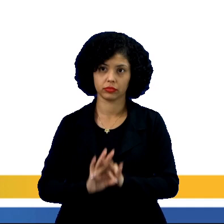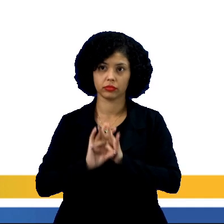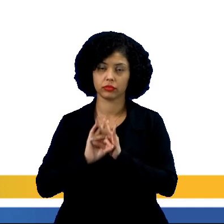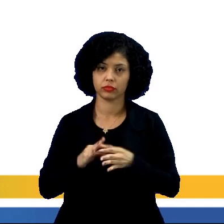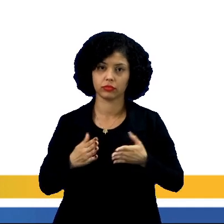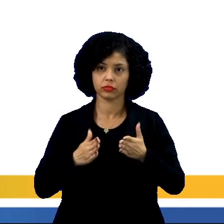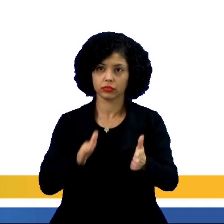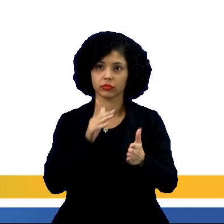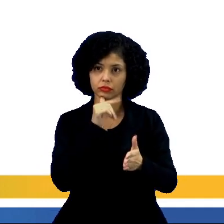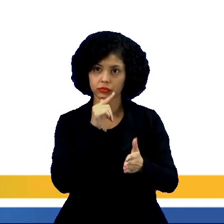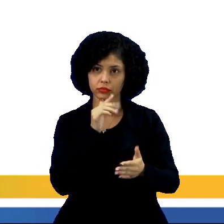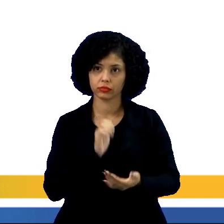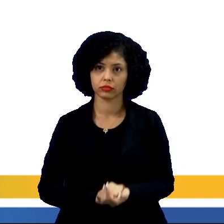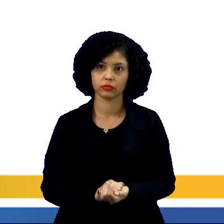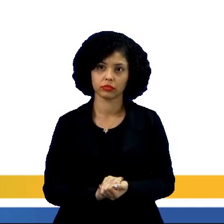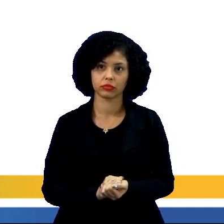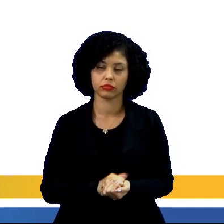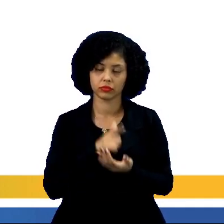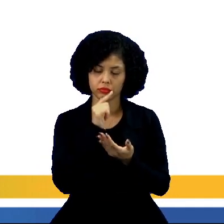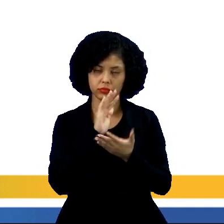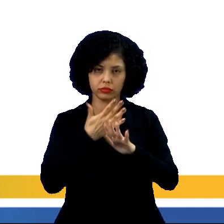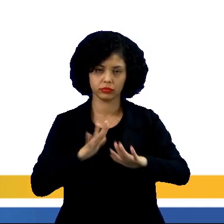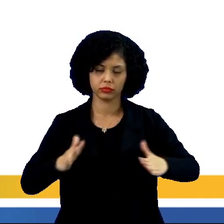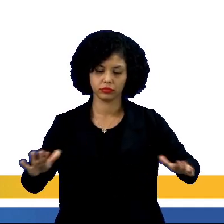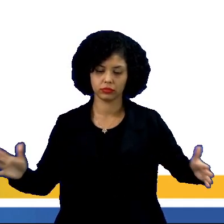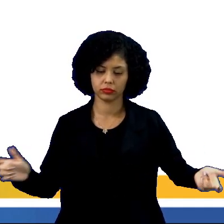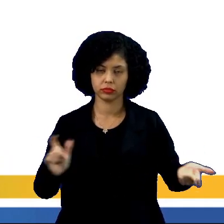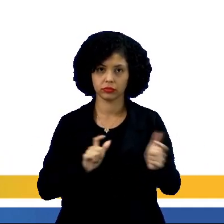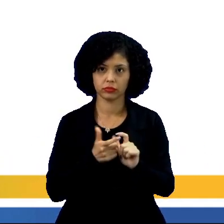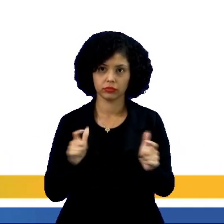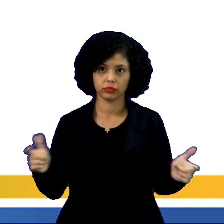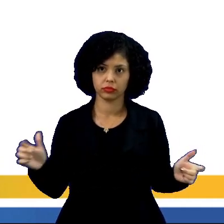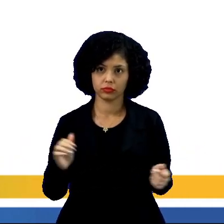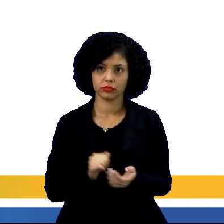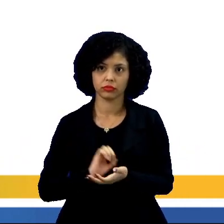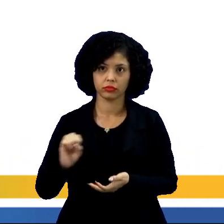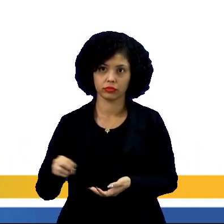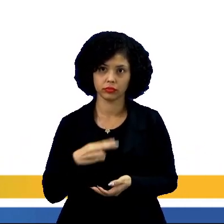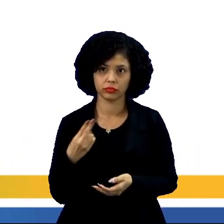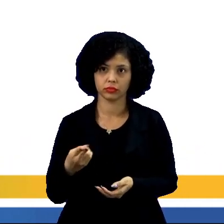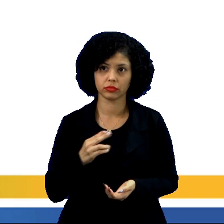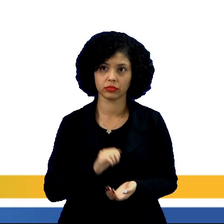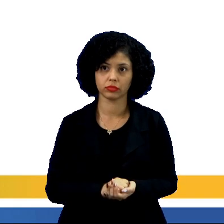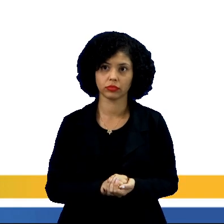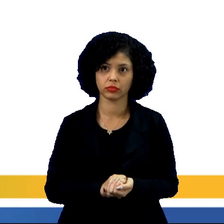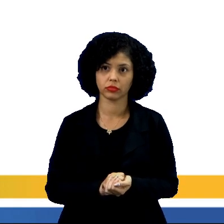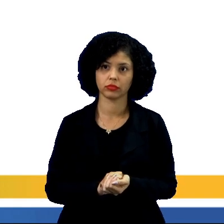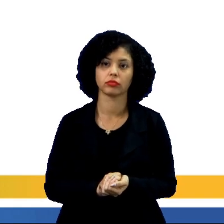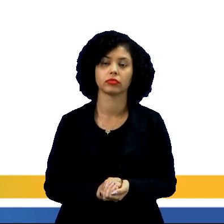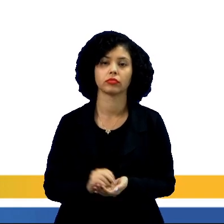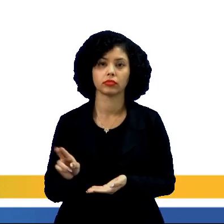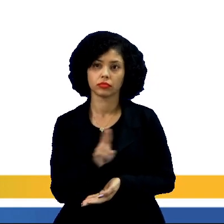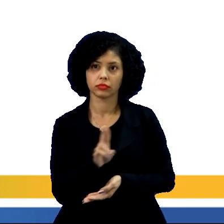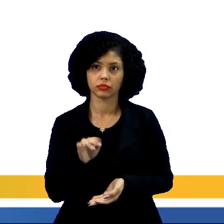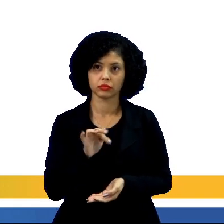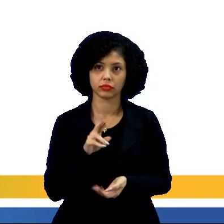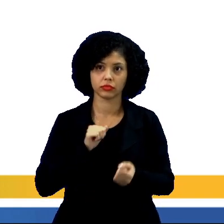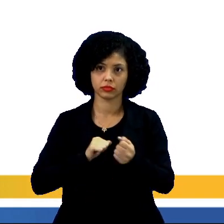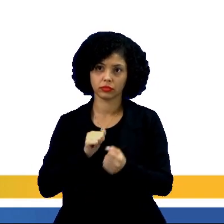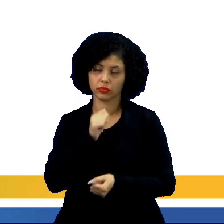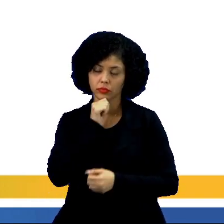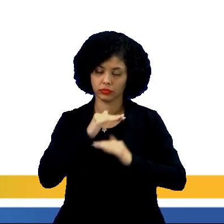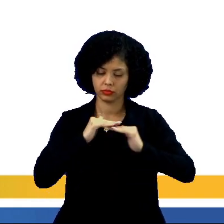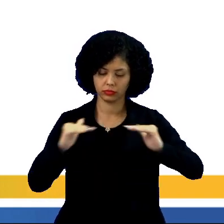difundindo-se por caminhos de água até atingir os grandes mares, ou seja, os oceanos, né, que é chamado de